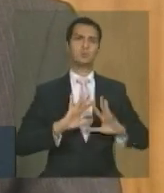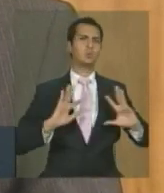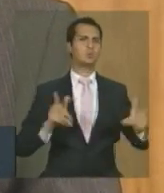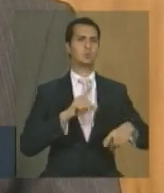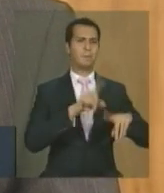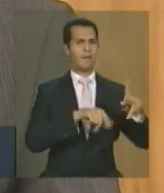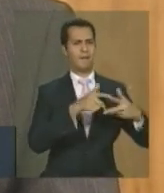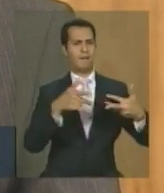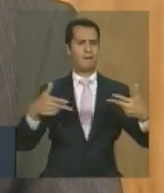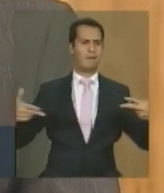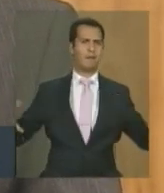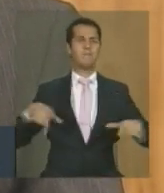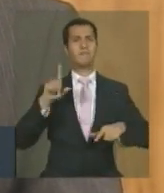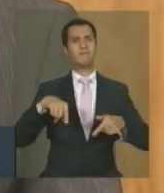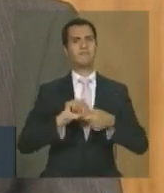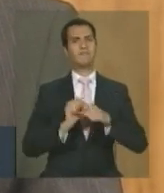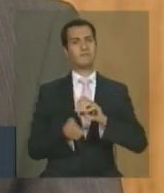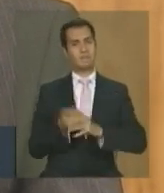básico,